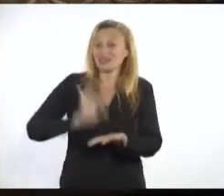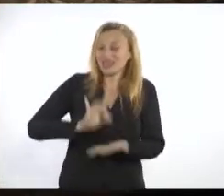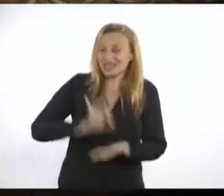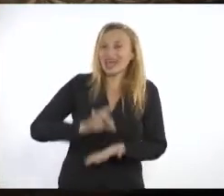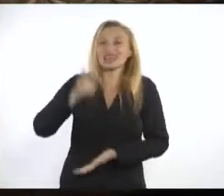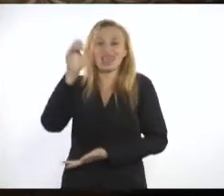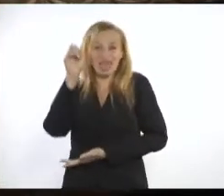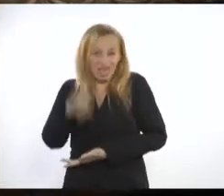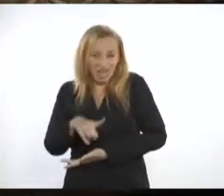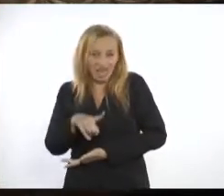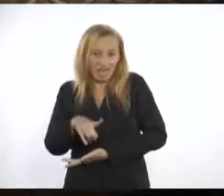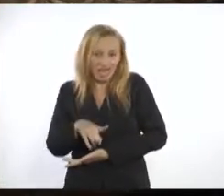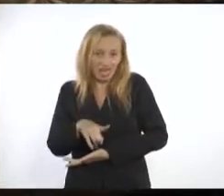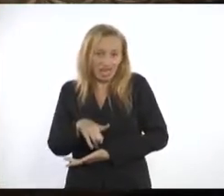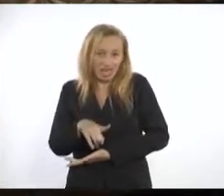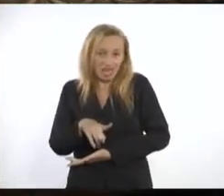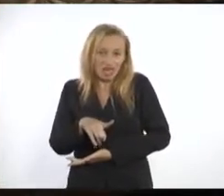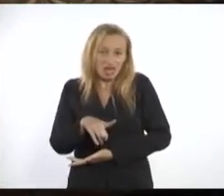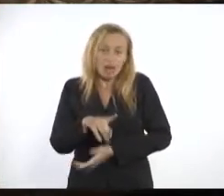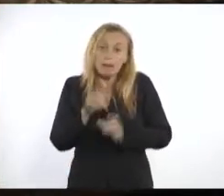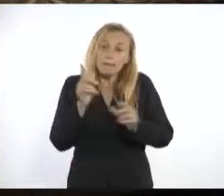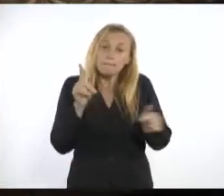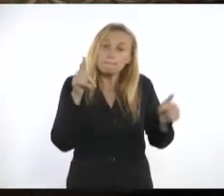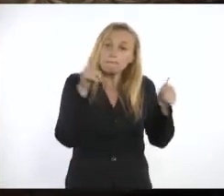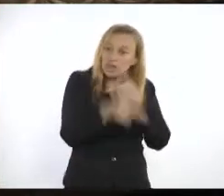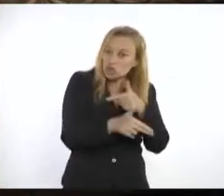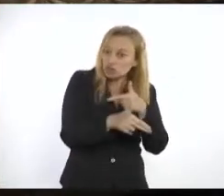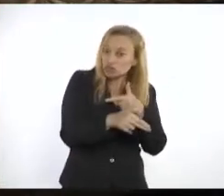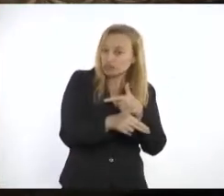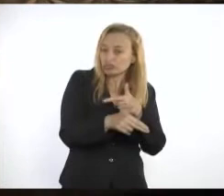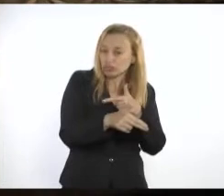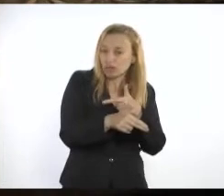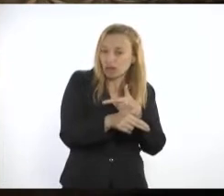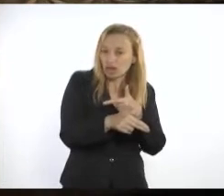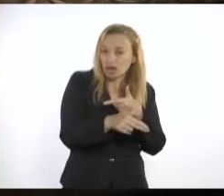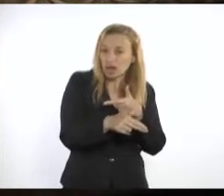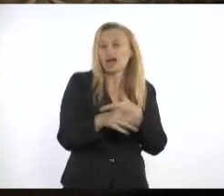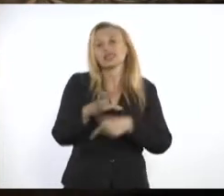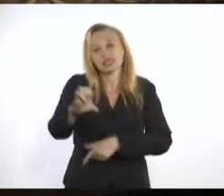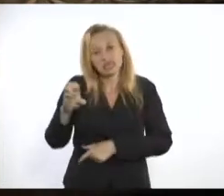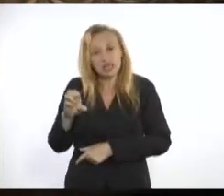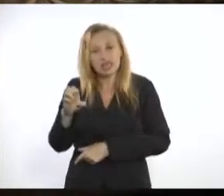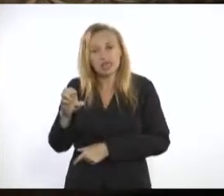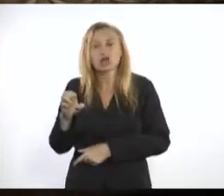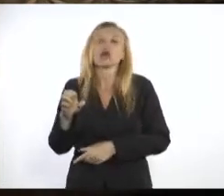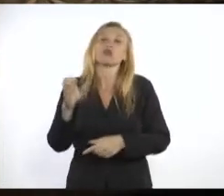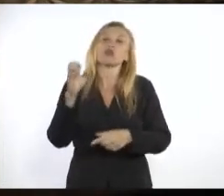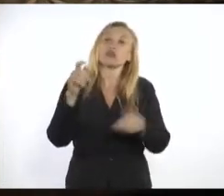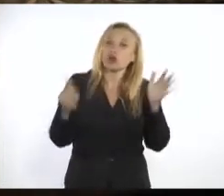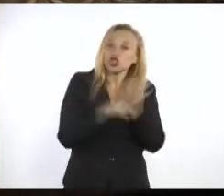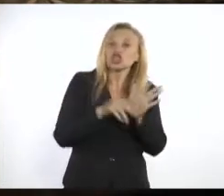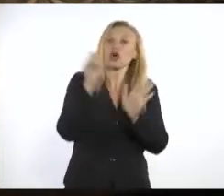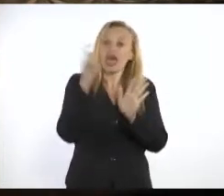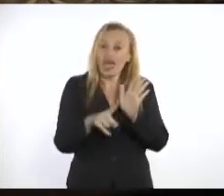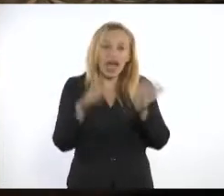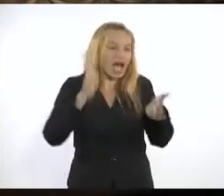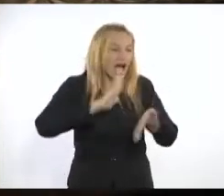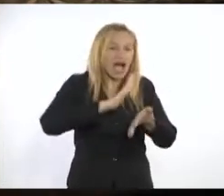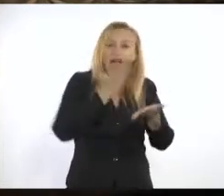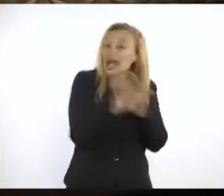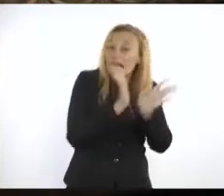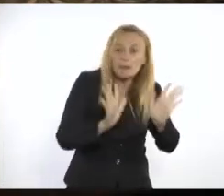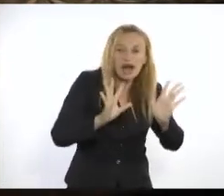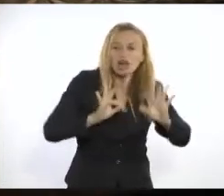é sucatear a SEDAI. O projeto é acabar com toda a qualidade